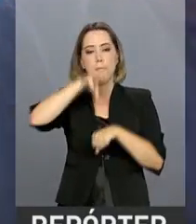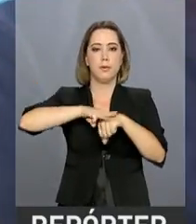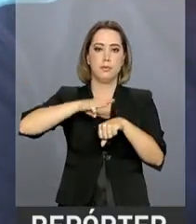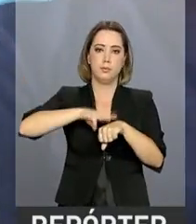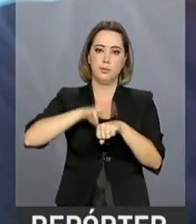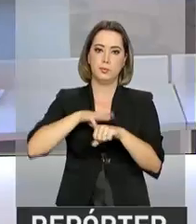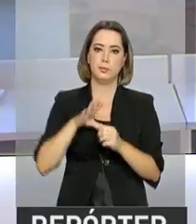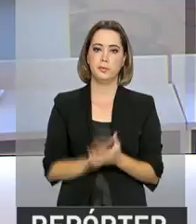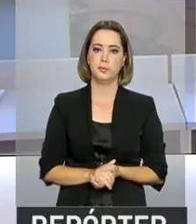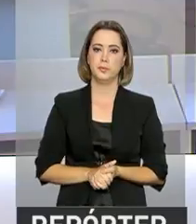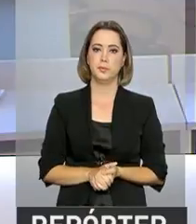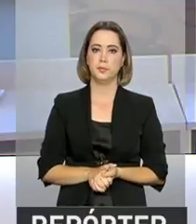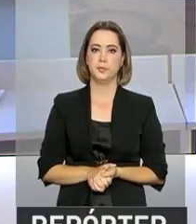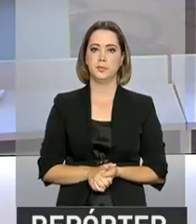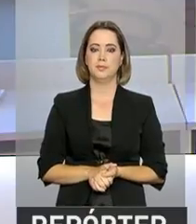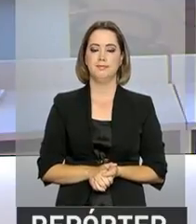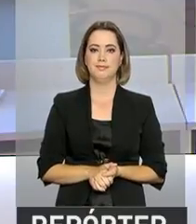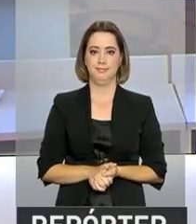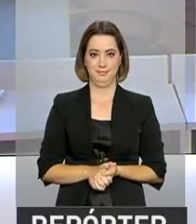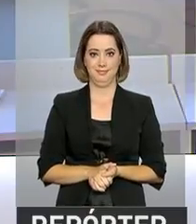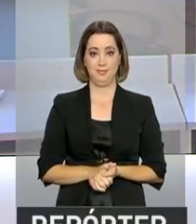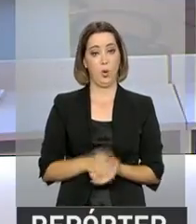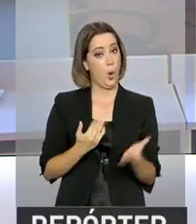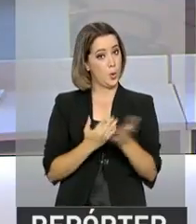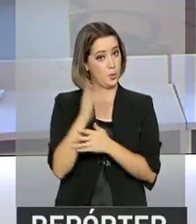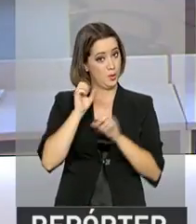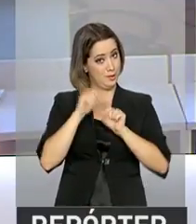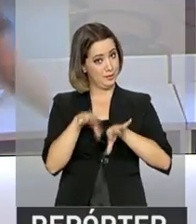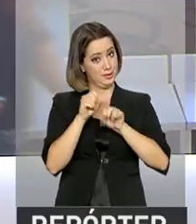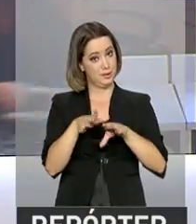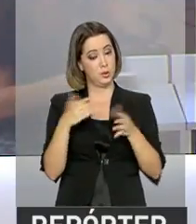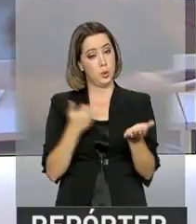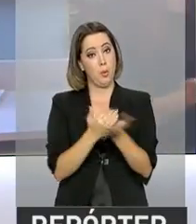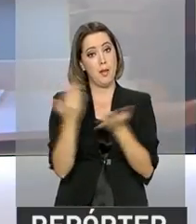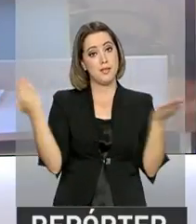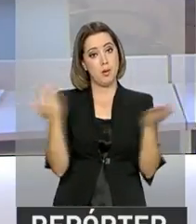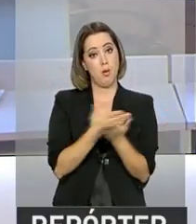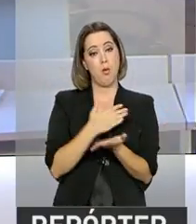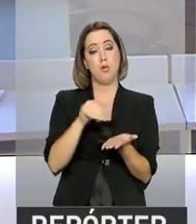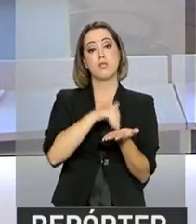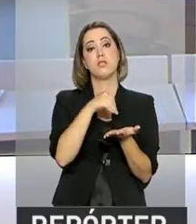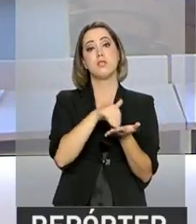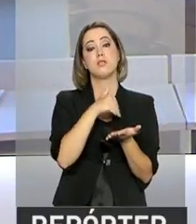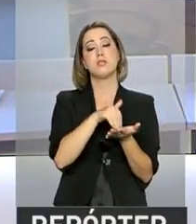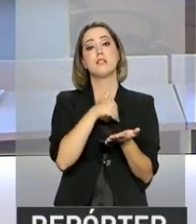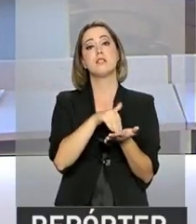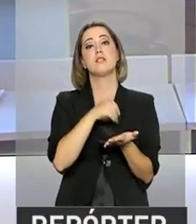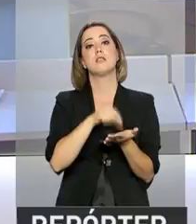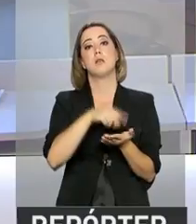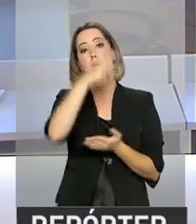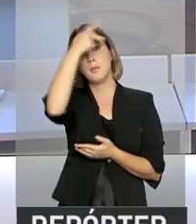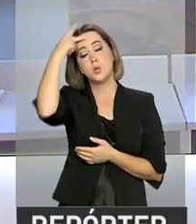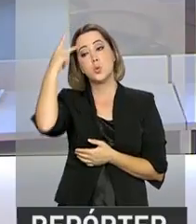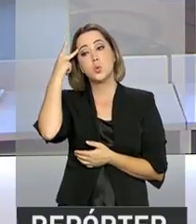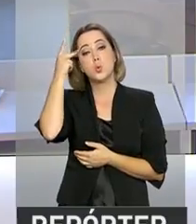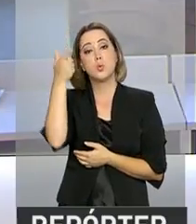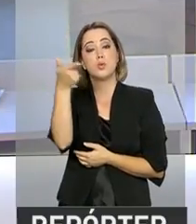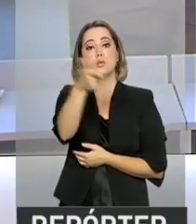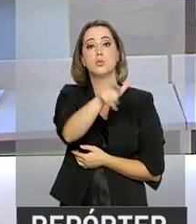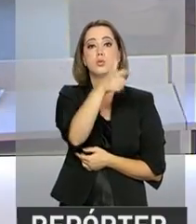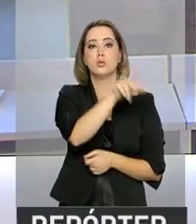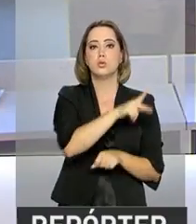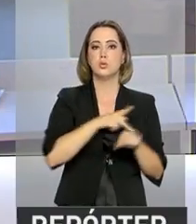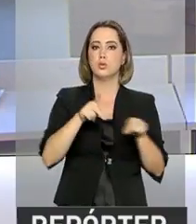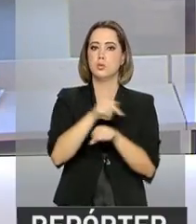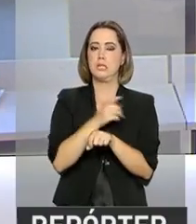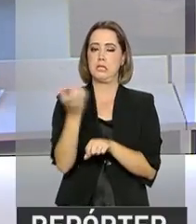é importante e ainda falando em educação começam hoje as inscrições para os estrangeiros interessados em fazer o exame